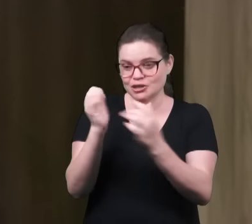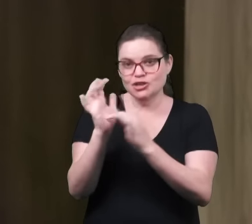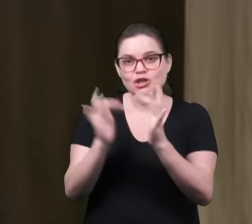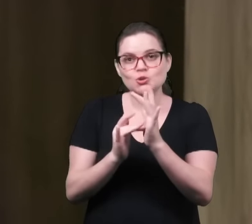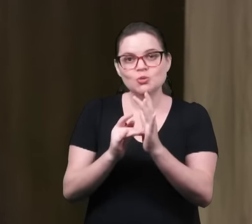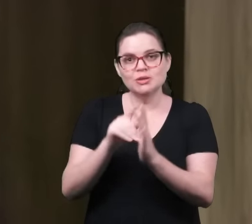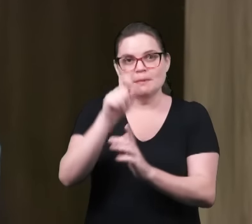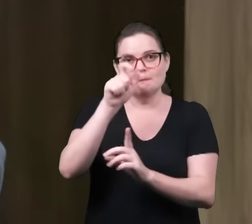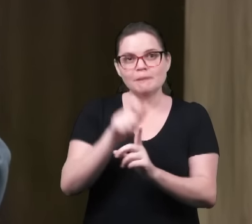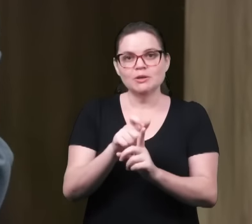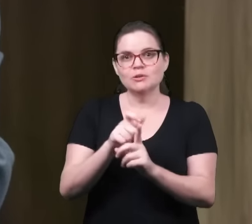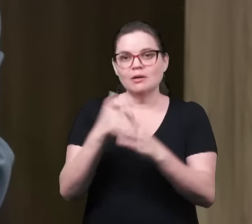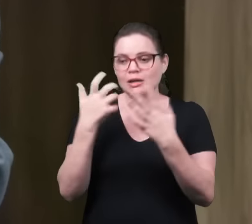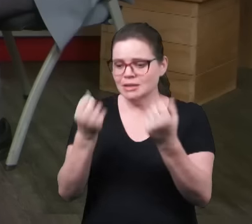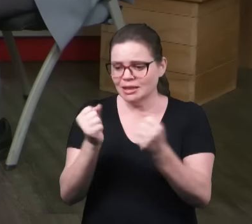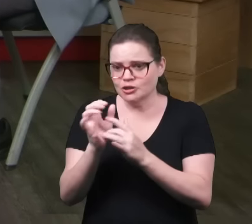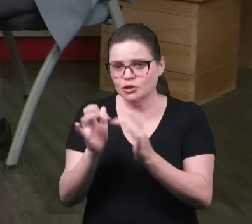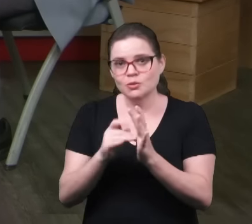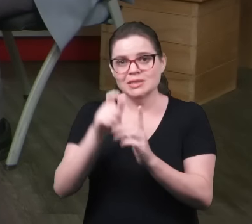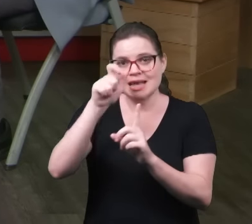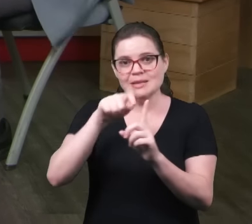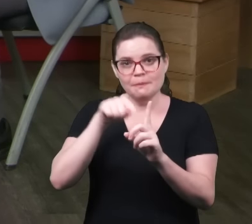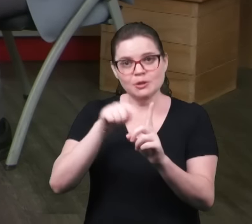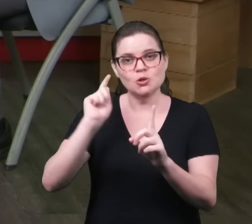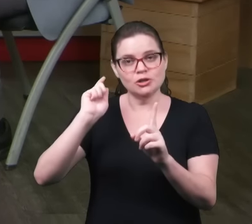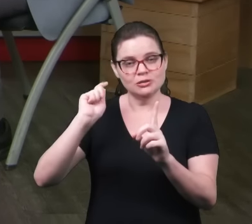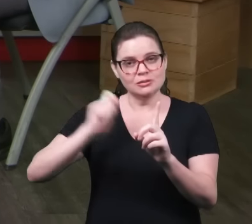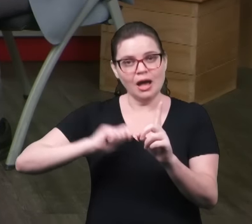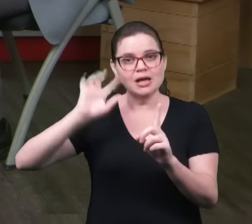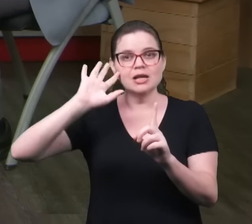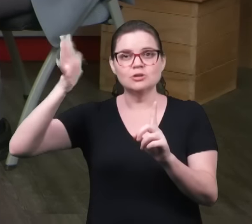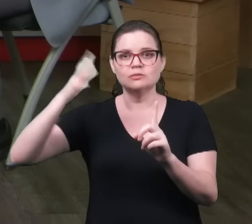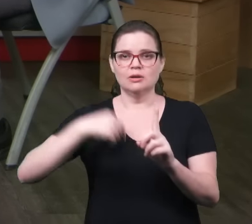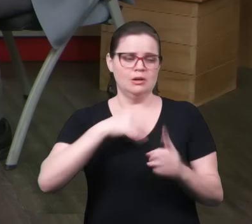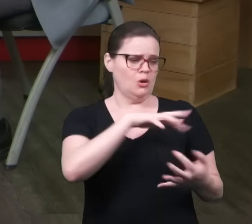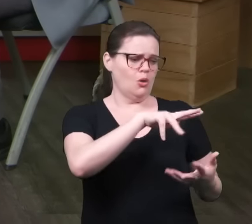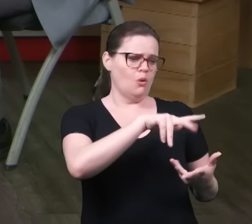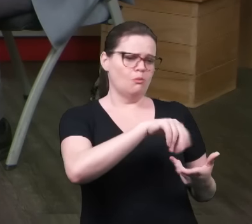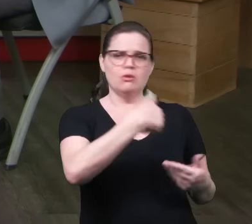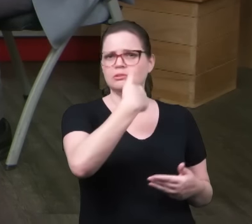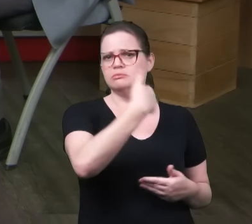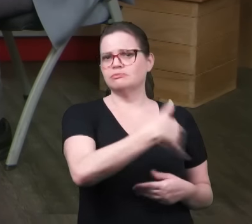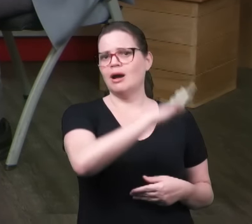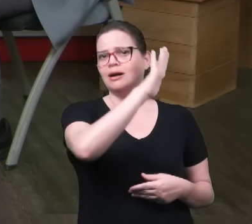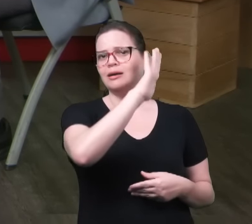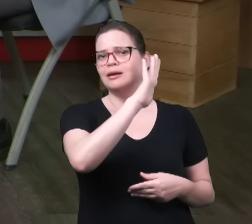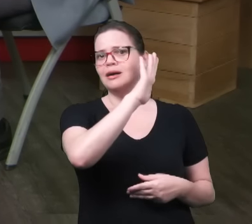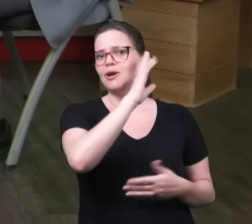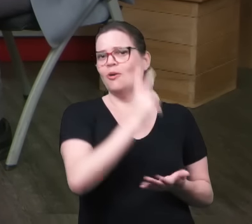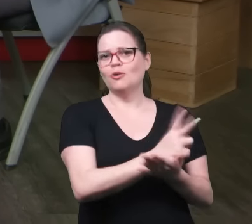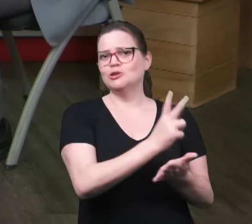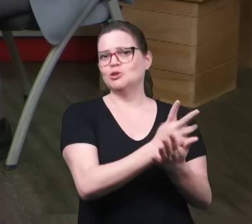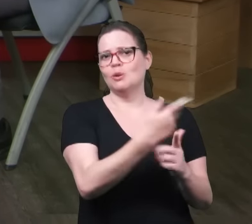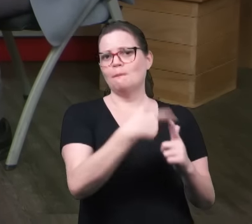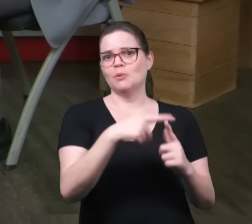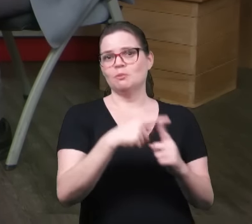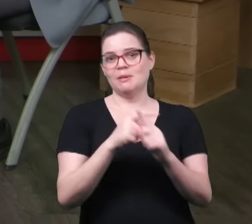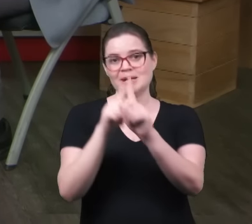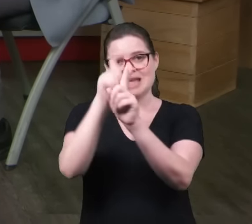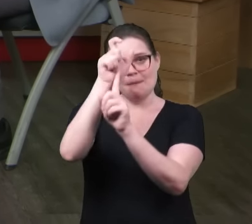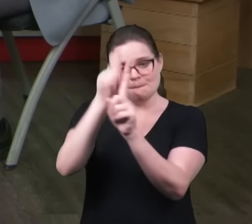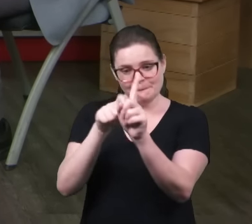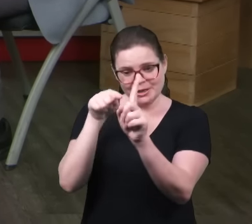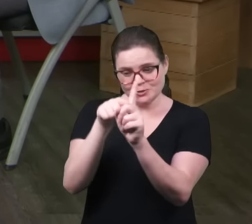pessoa, a solução já chegou. Com certeza. O mundo vai continuar o seu curso, os seus problemas, mas a solução para